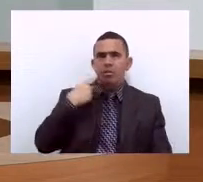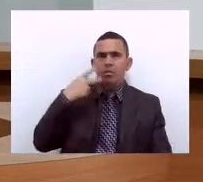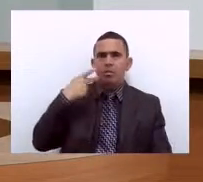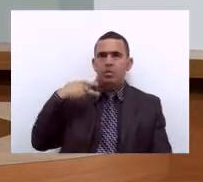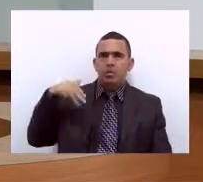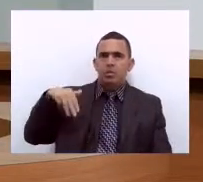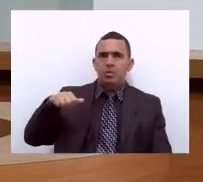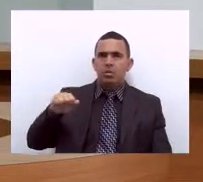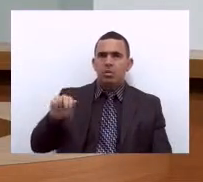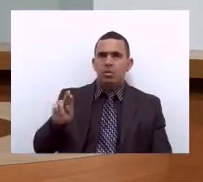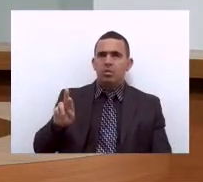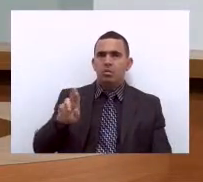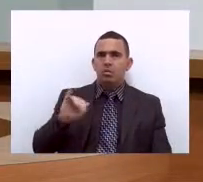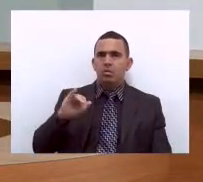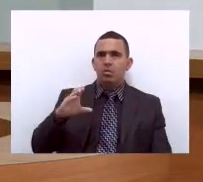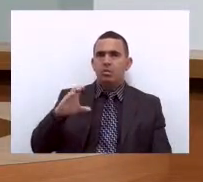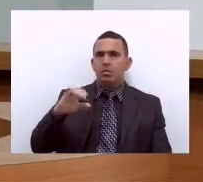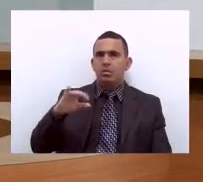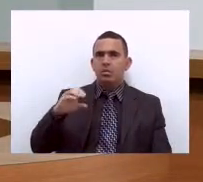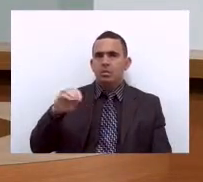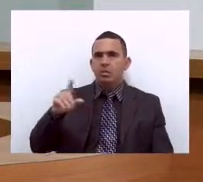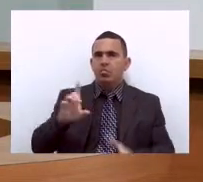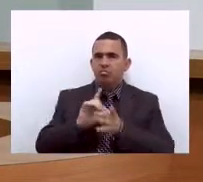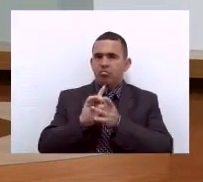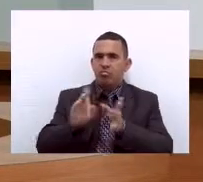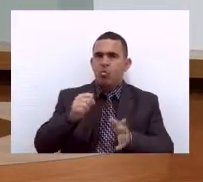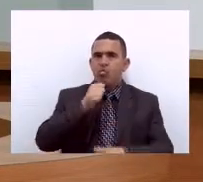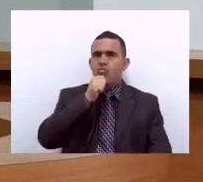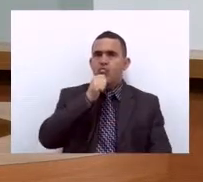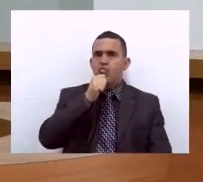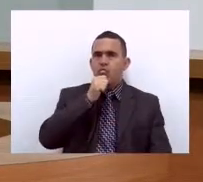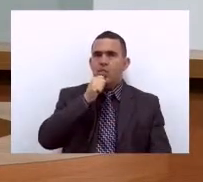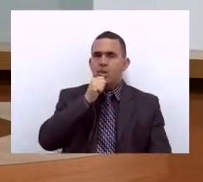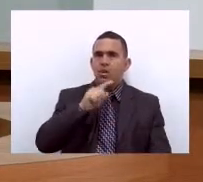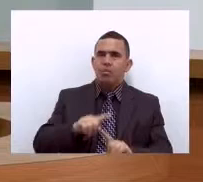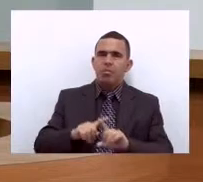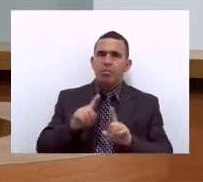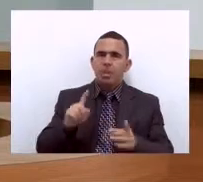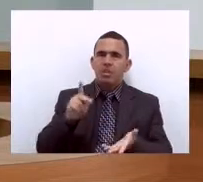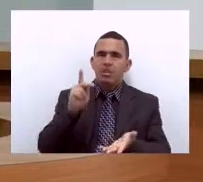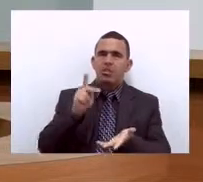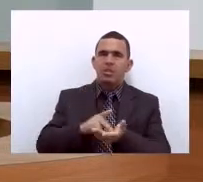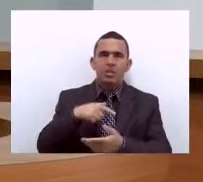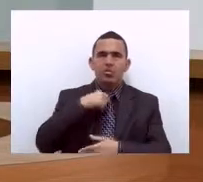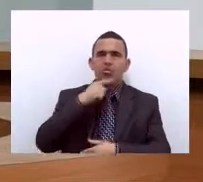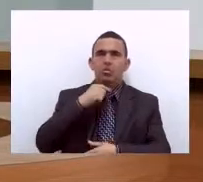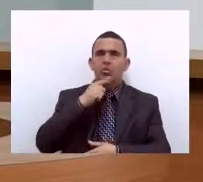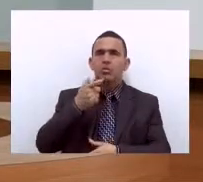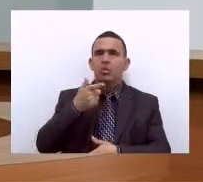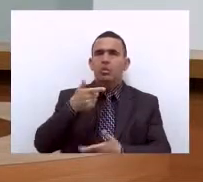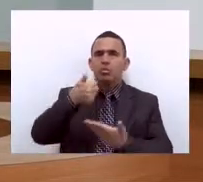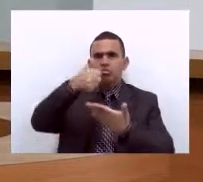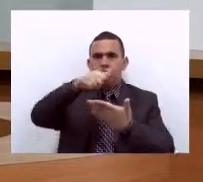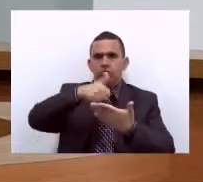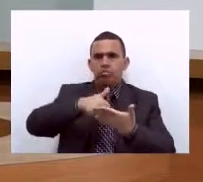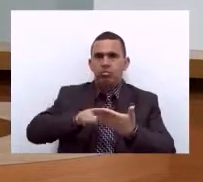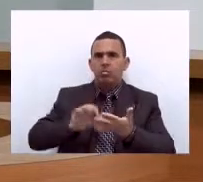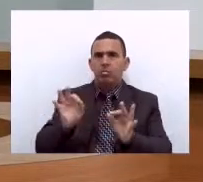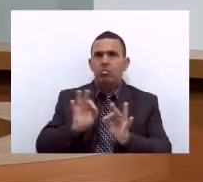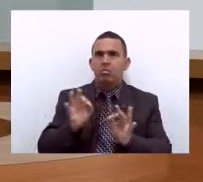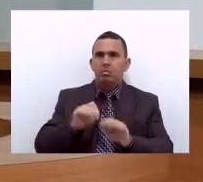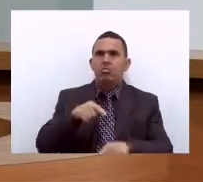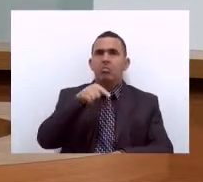né, nem deliberado foi aqui, nem deliberaram, na verdade, mas não adentrou a casa para apreciação. E